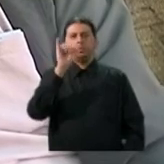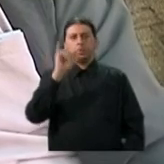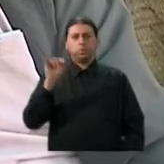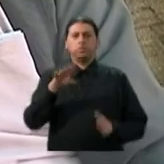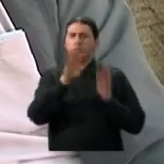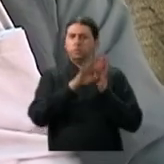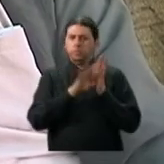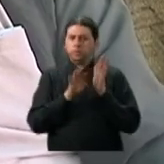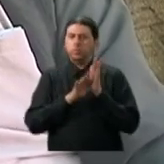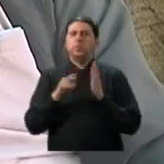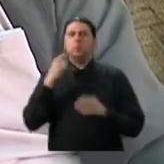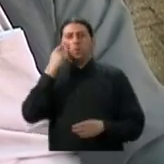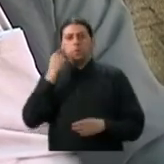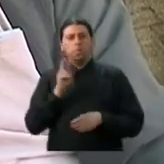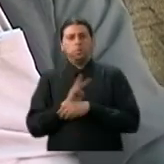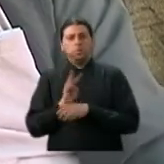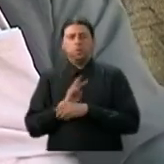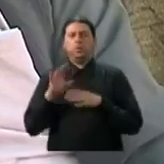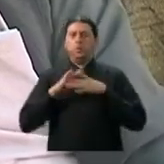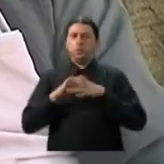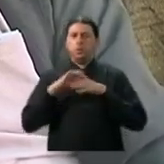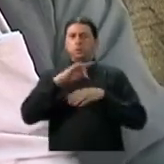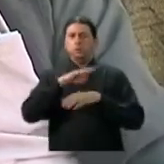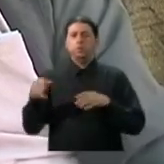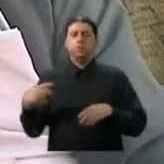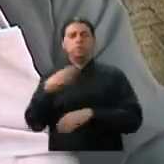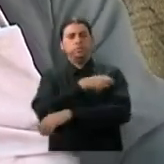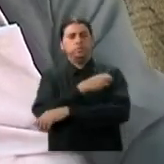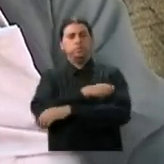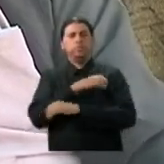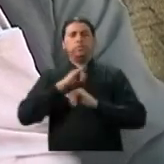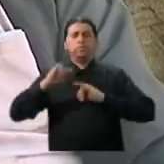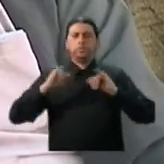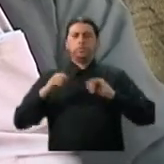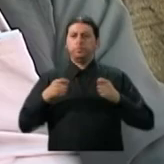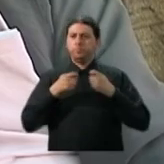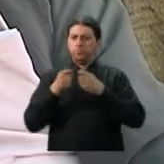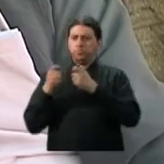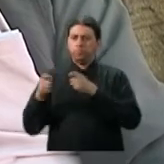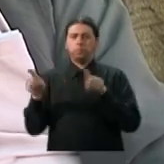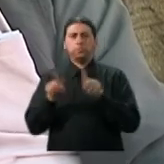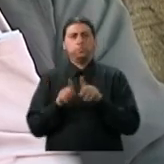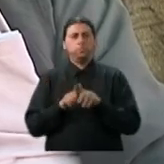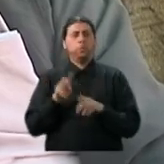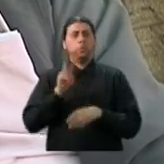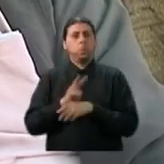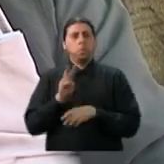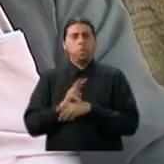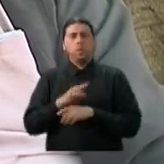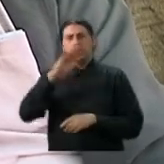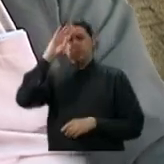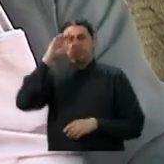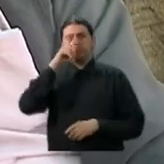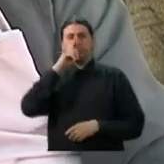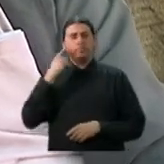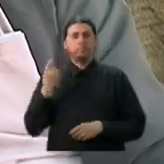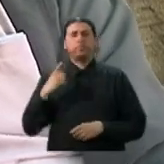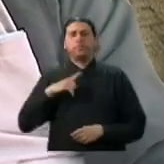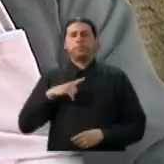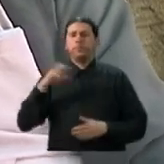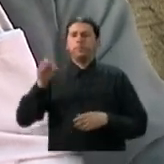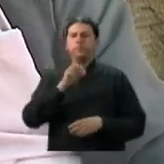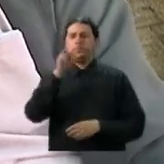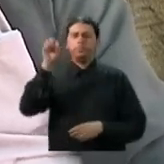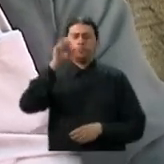dessas doenças. E ele implantou a vacinação obrigatória, o controle da febre amarela através do combate aos